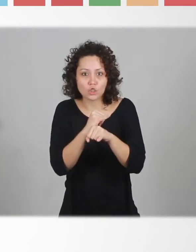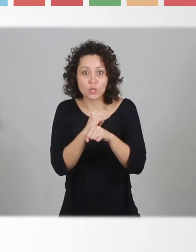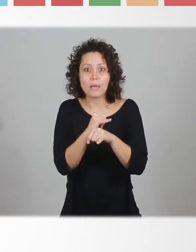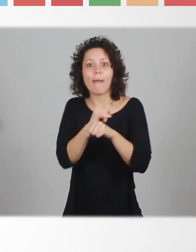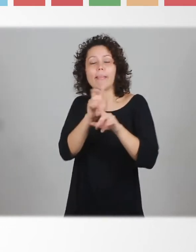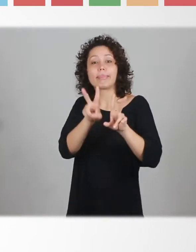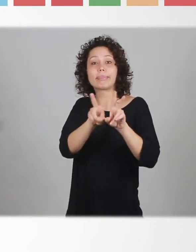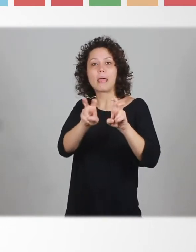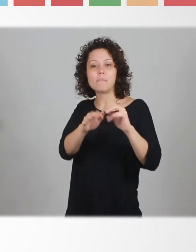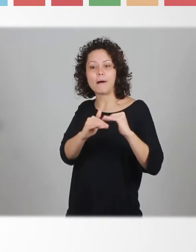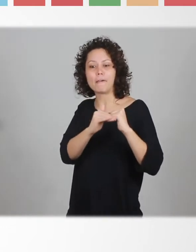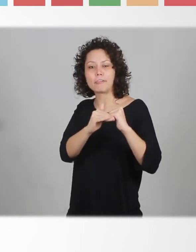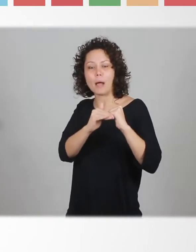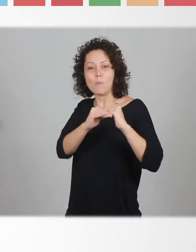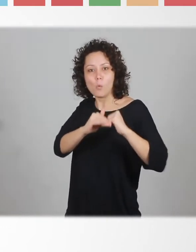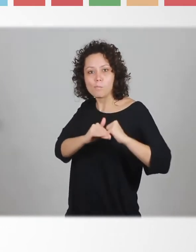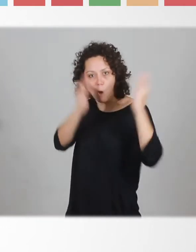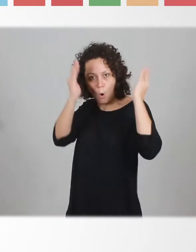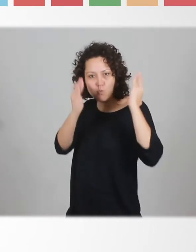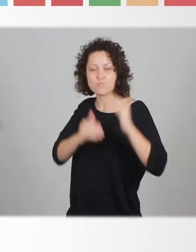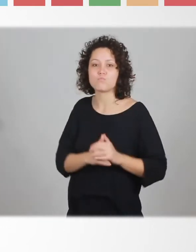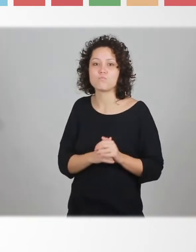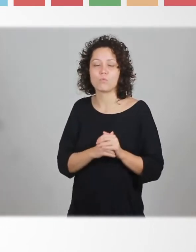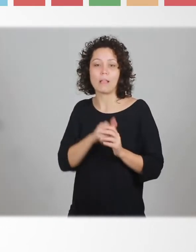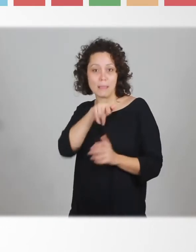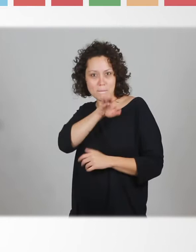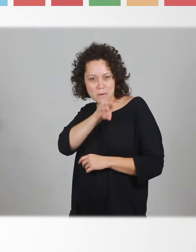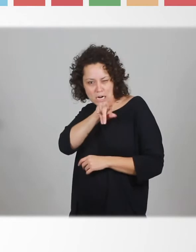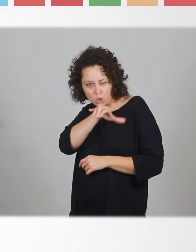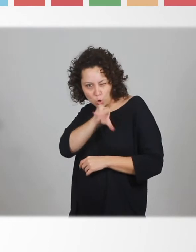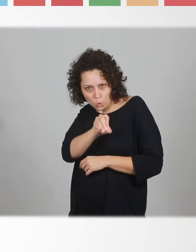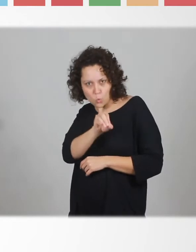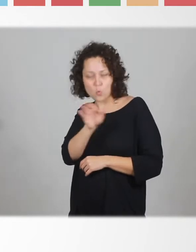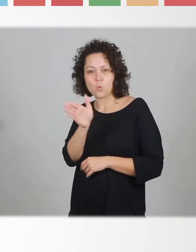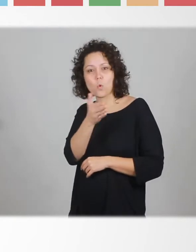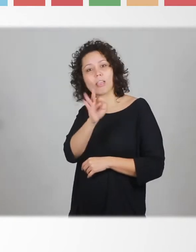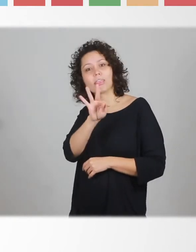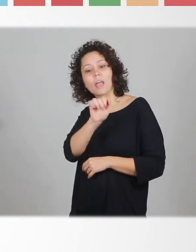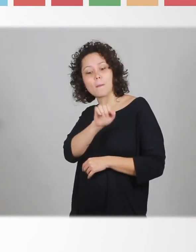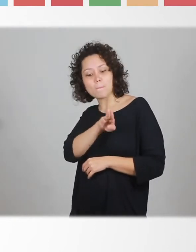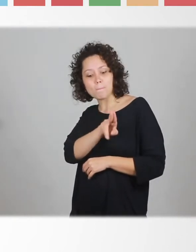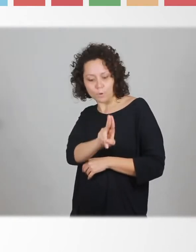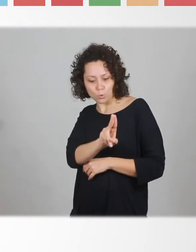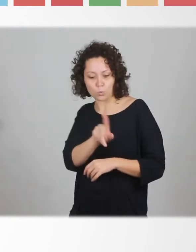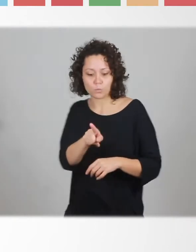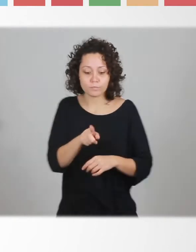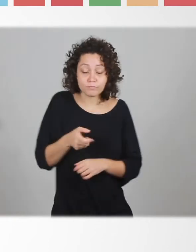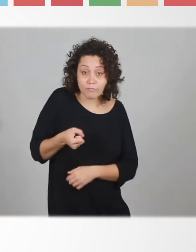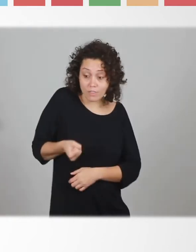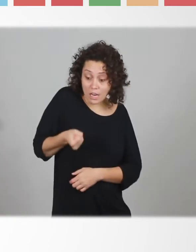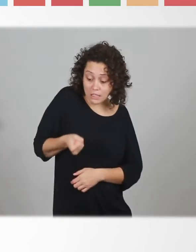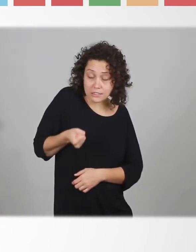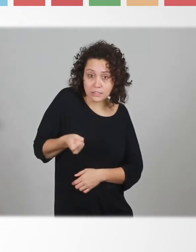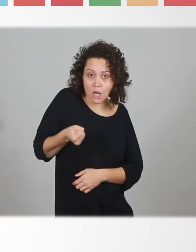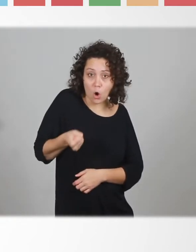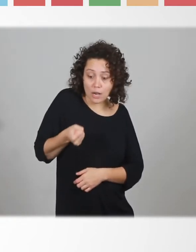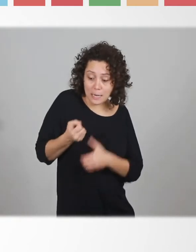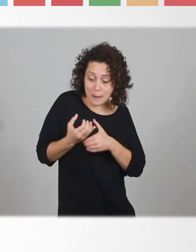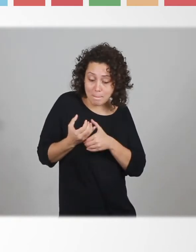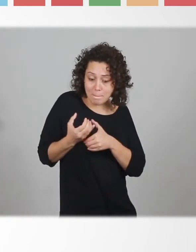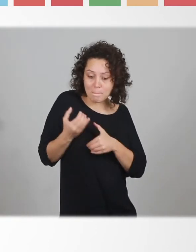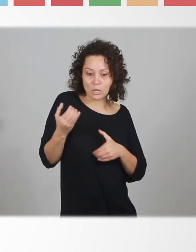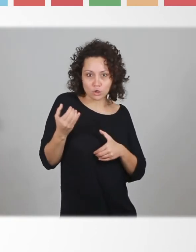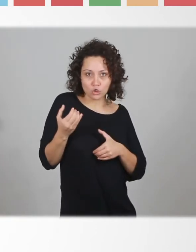que tem relação com o ODS 15, a relação do meio ambiente. Então, é uma sacolinha de mandioca que se dissolve com